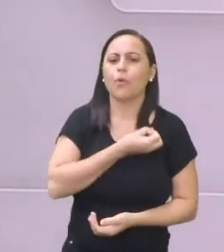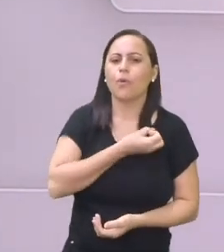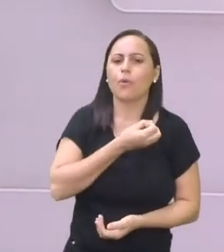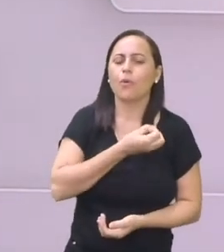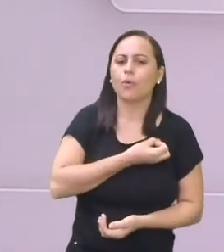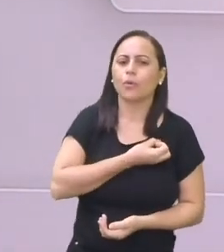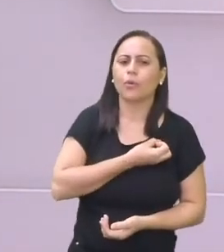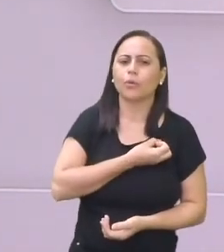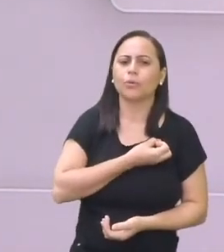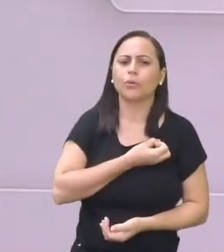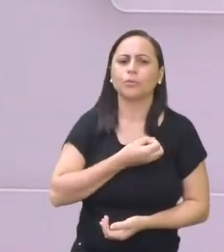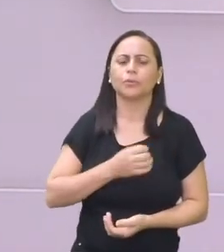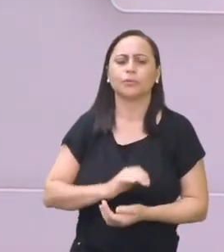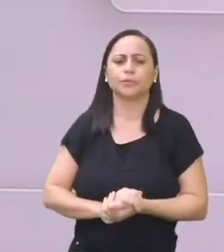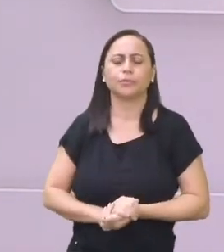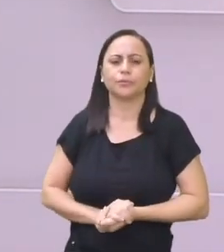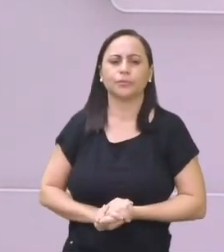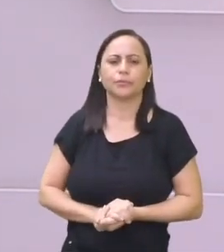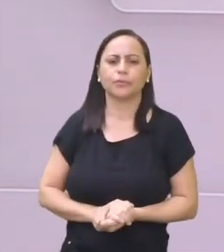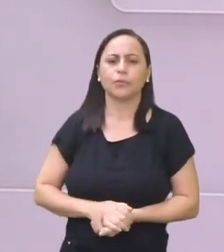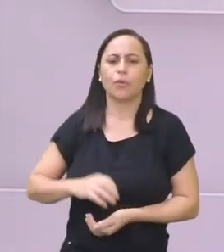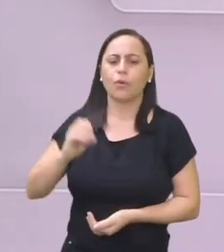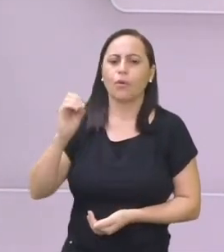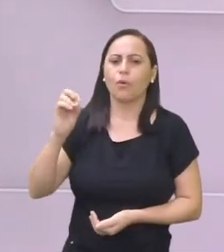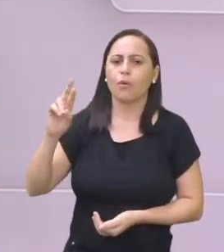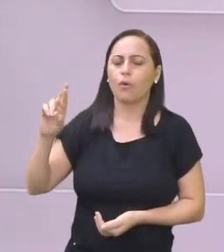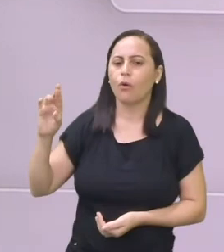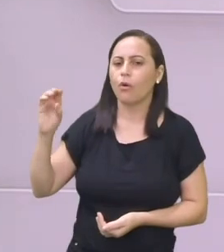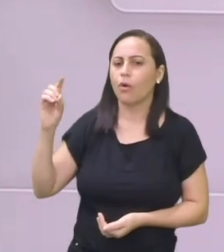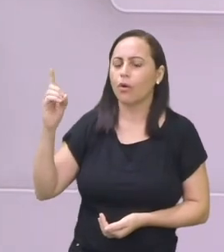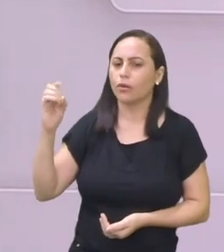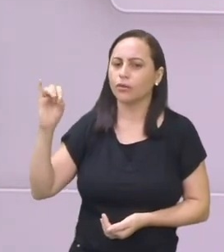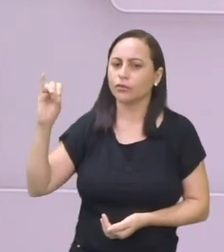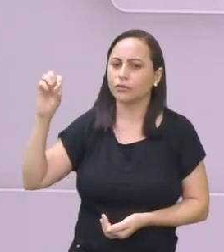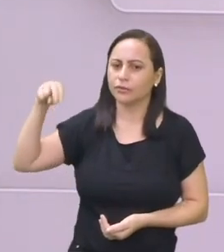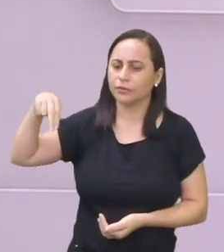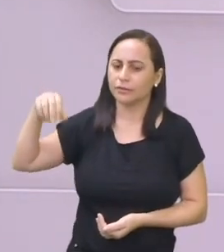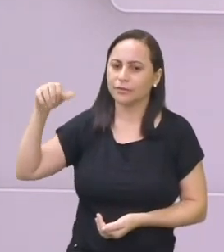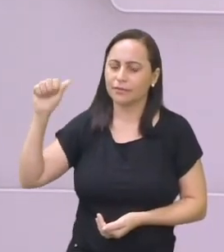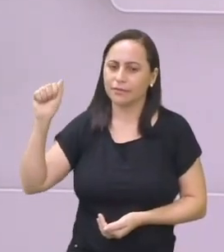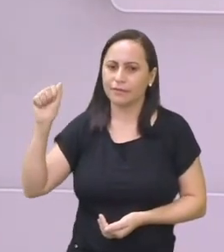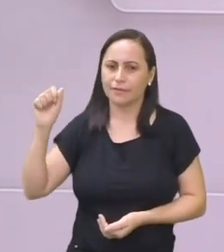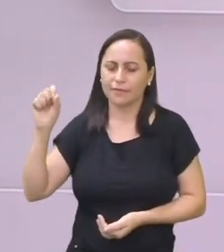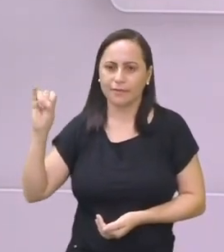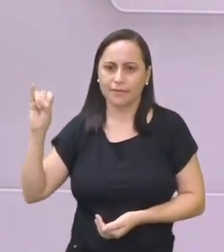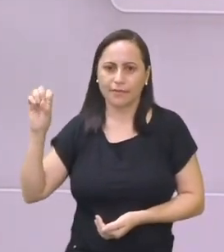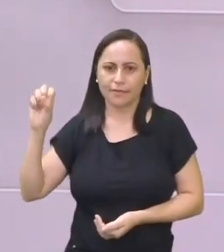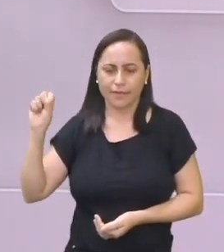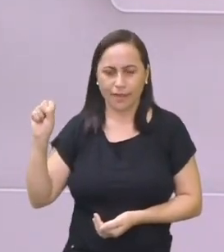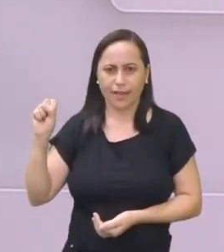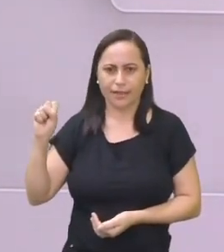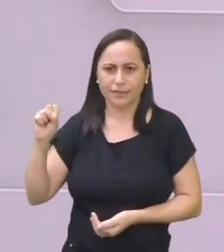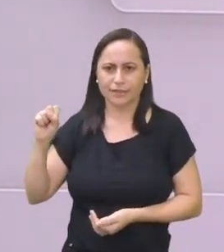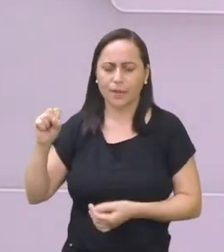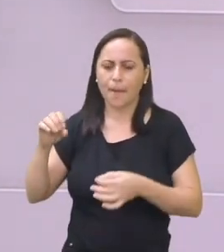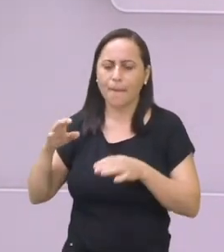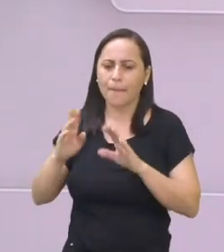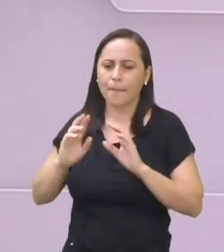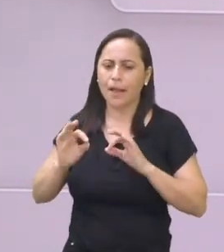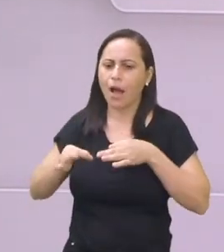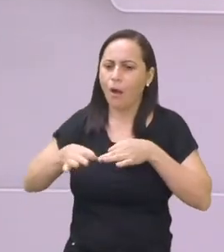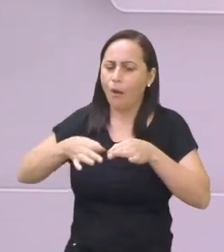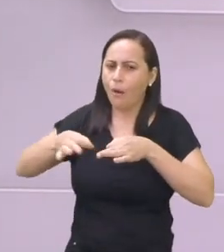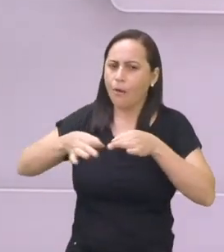São aqueles que a gente usa para colocar em ordem, são muito usados em competições,